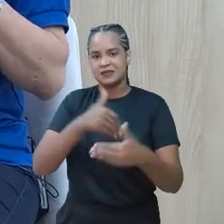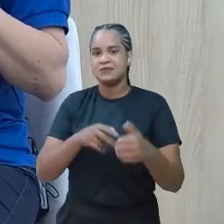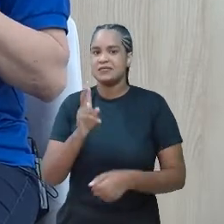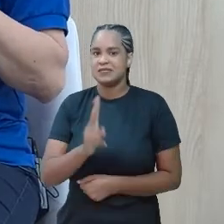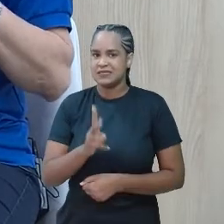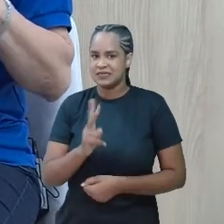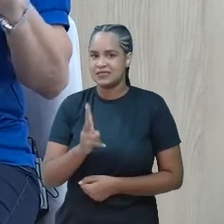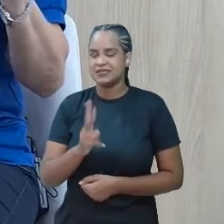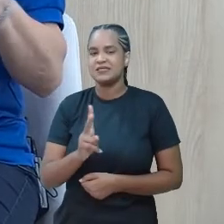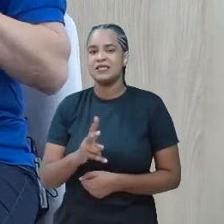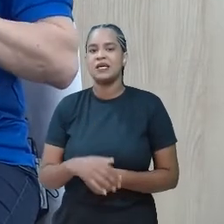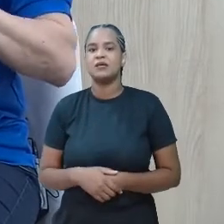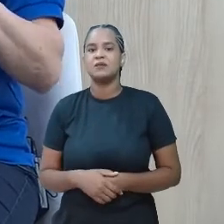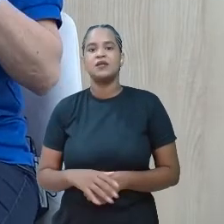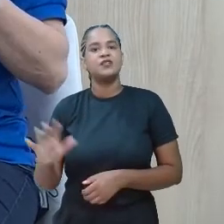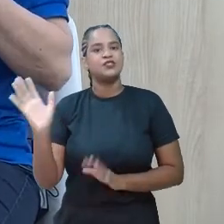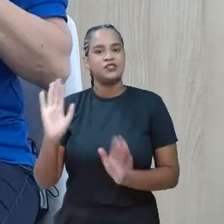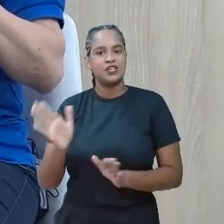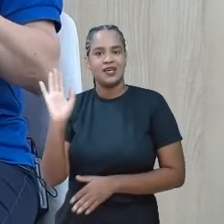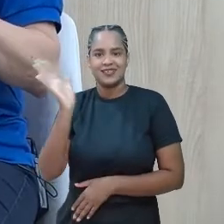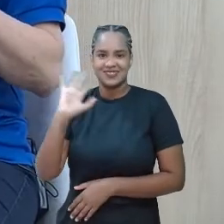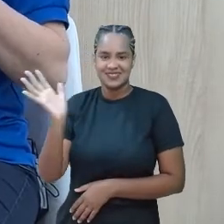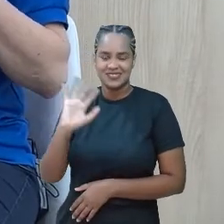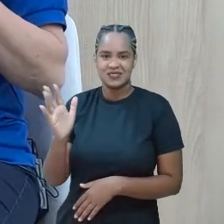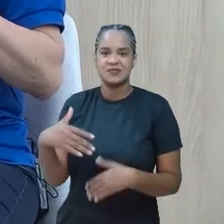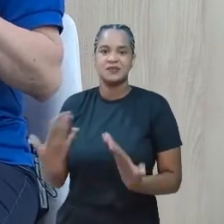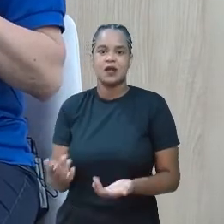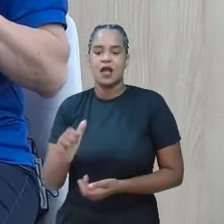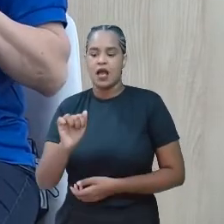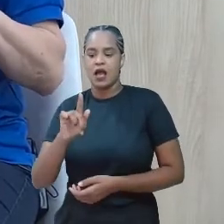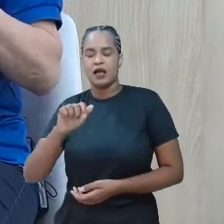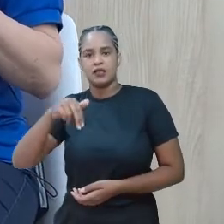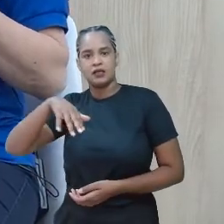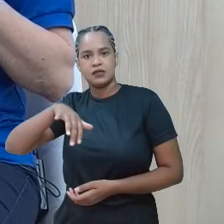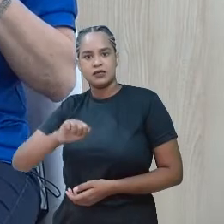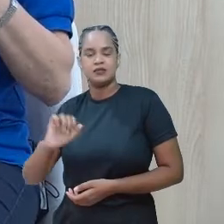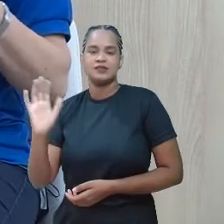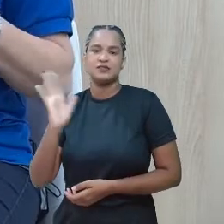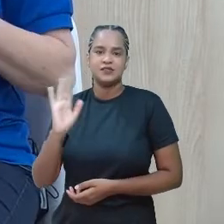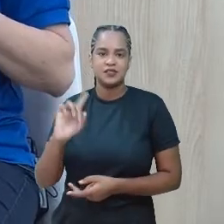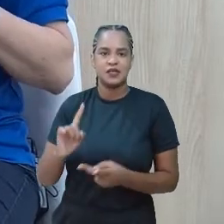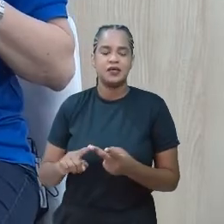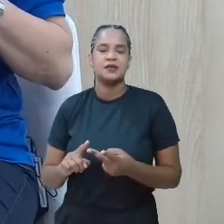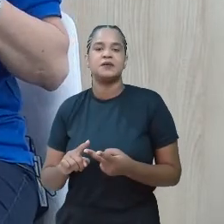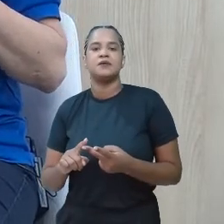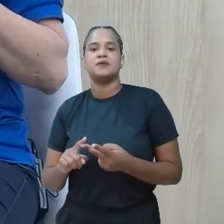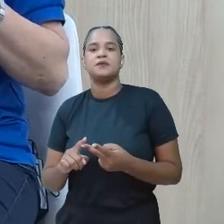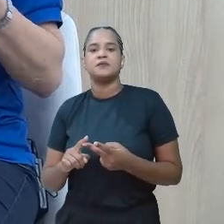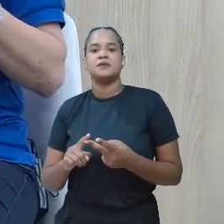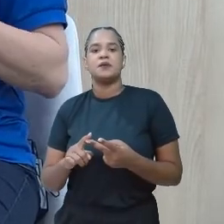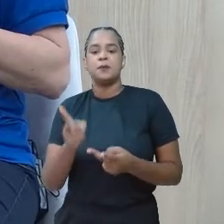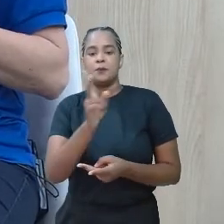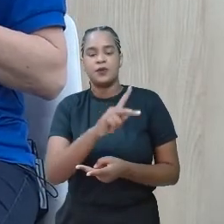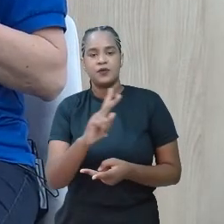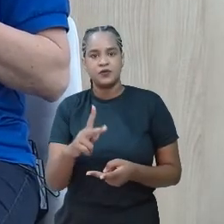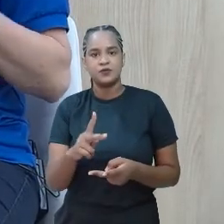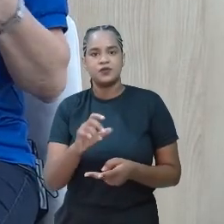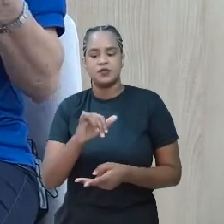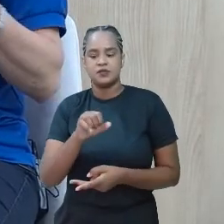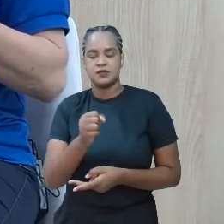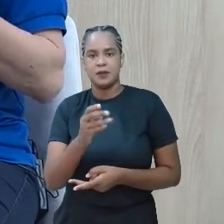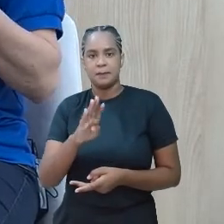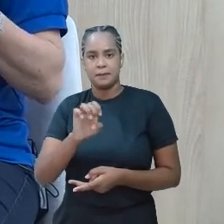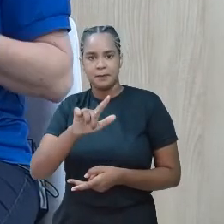dando muitas notícias. Já estão dando tchau a gente. A Aline está dando tchau à professora Cláudia, a professora Isabel, que está coordenando a aula